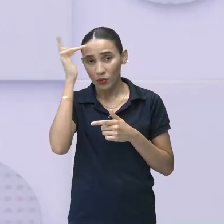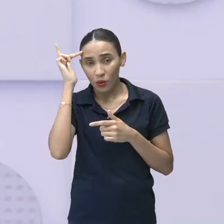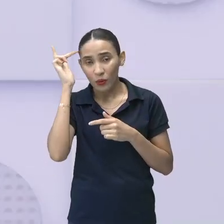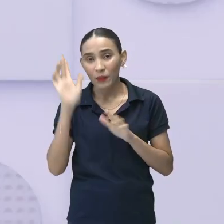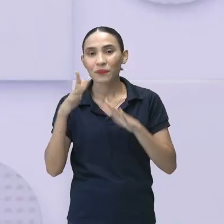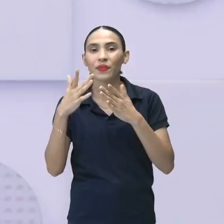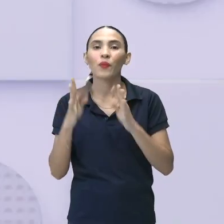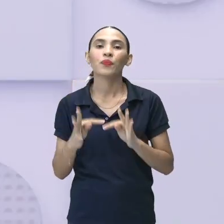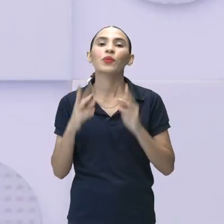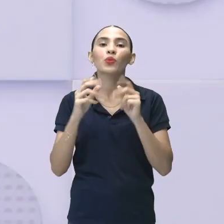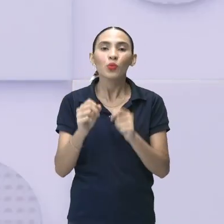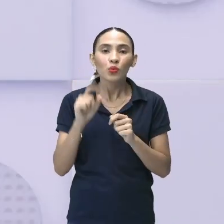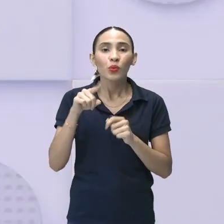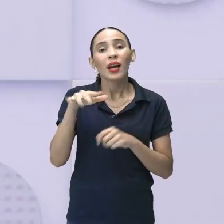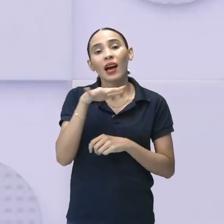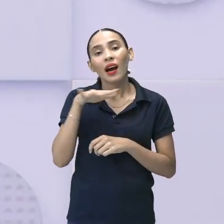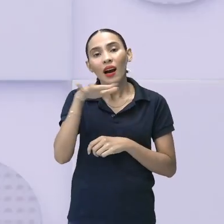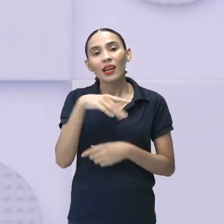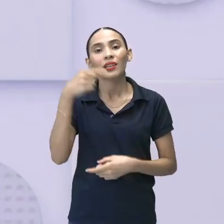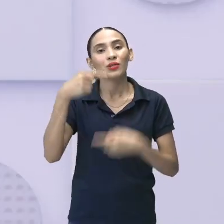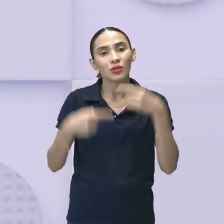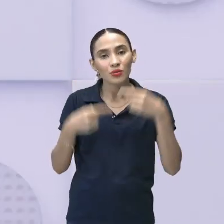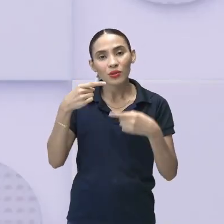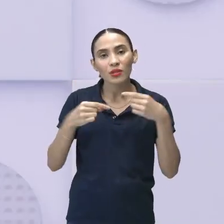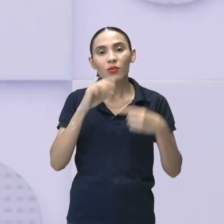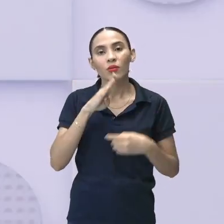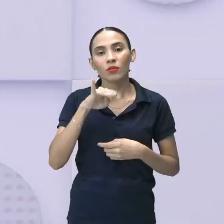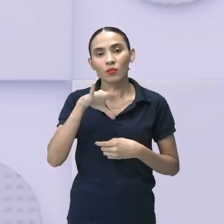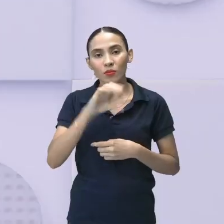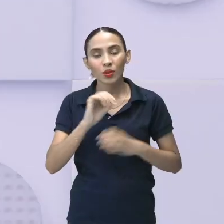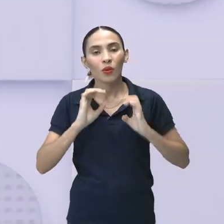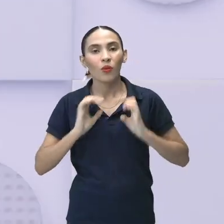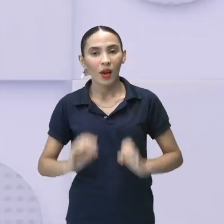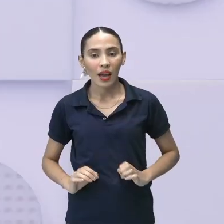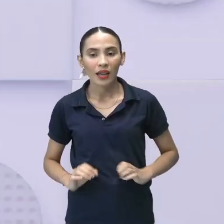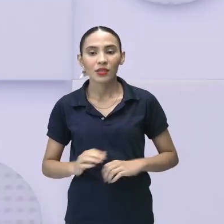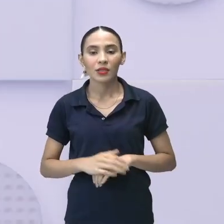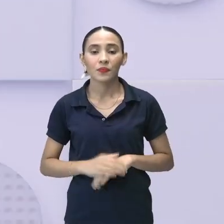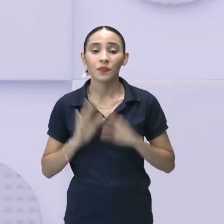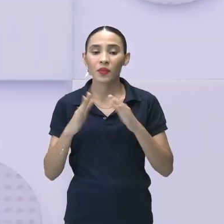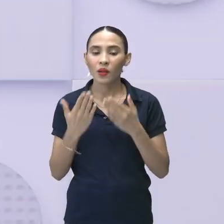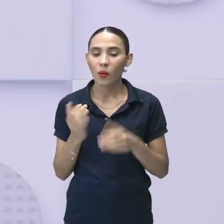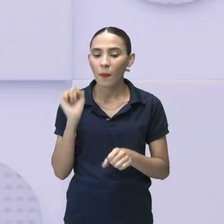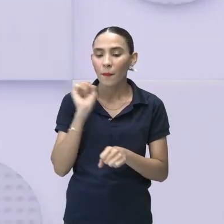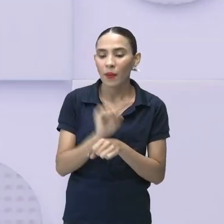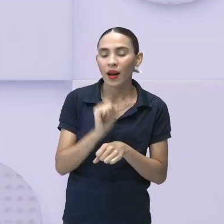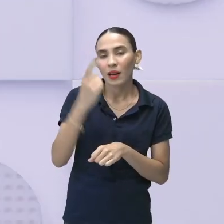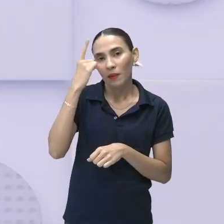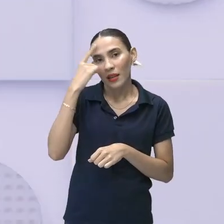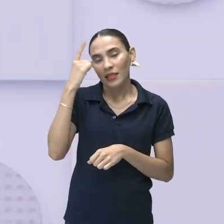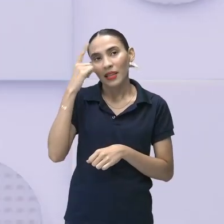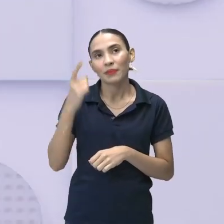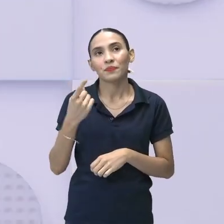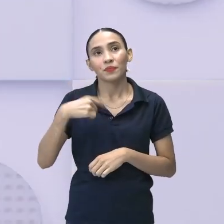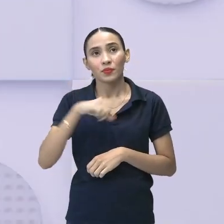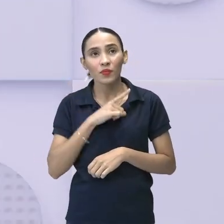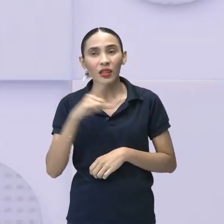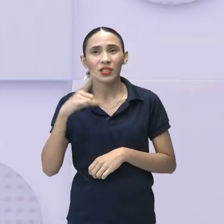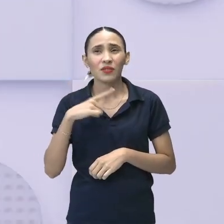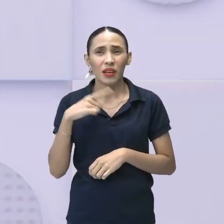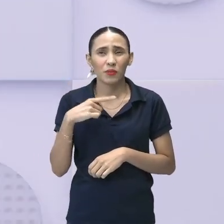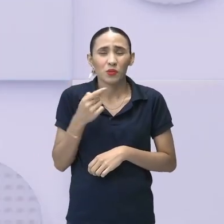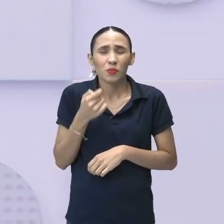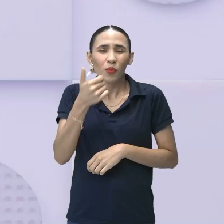da vacina contra o Covid. Para que essa pesquisa fosse possível, foi